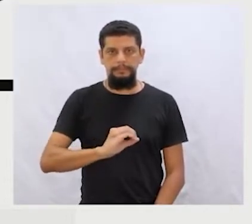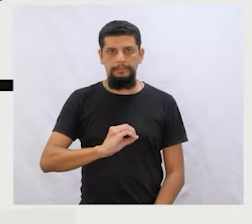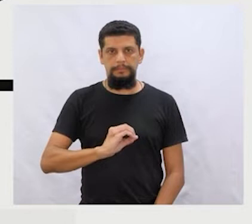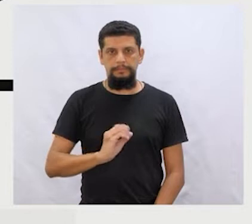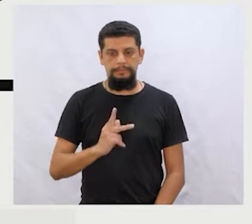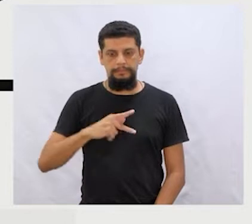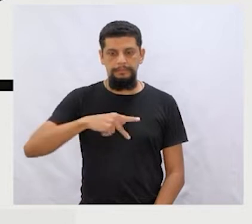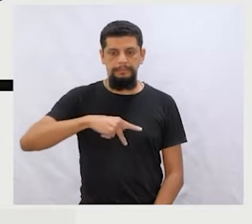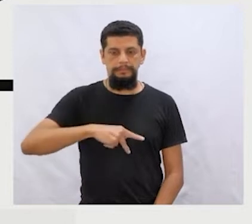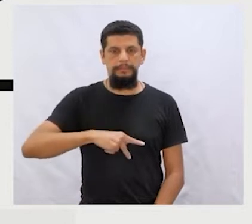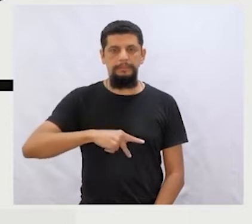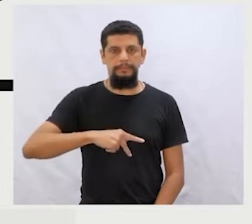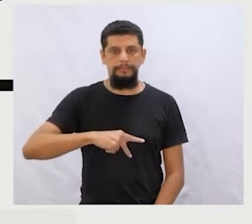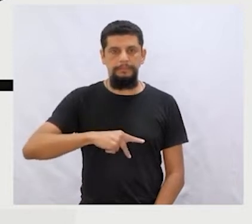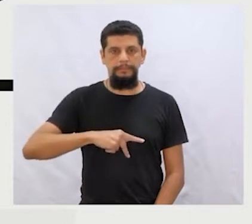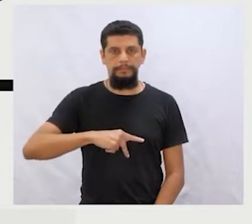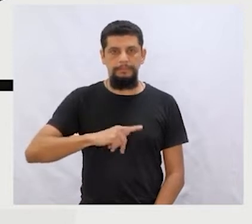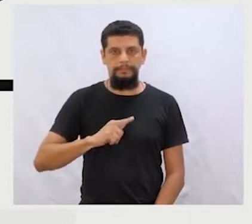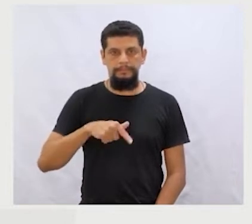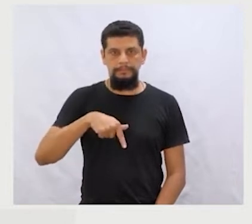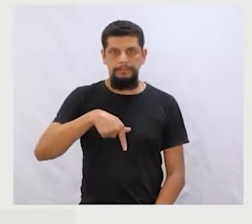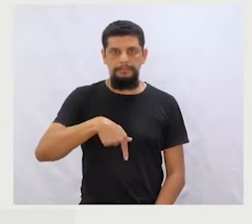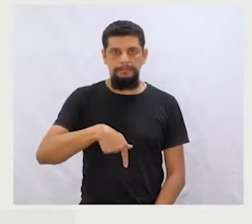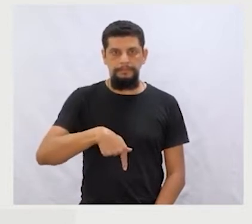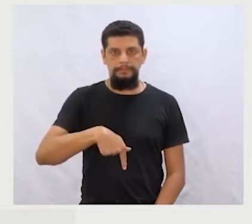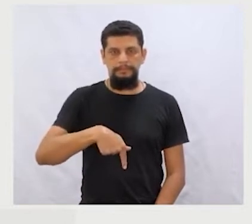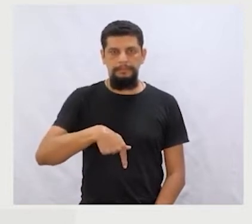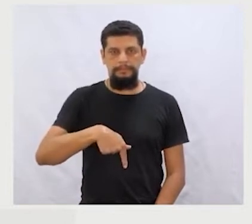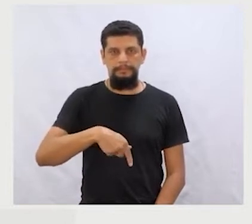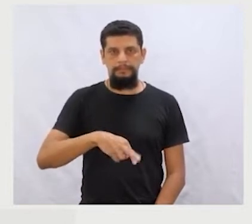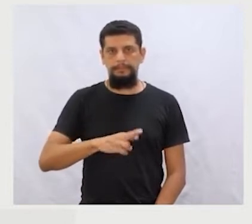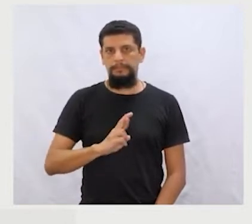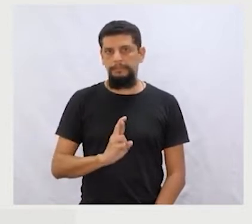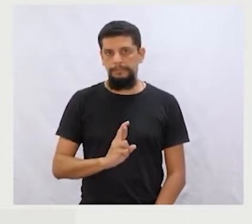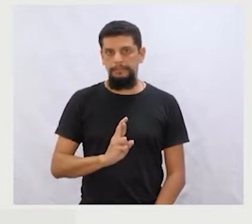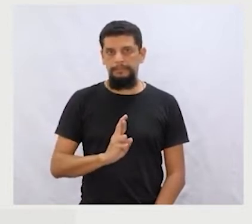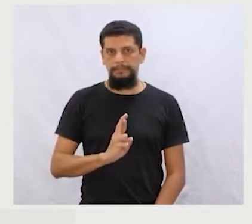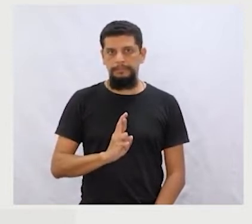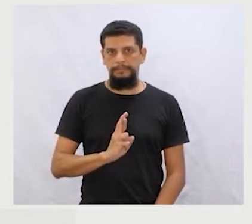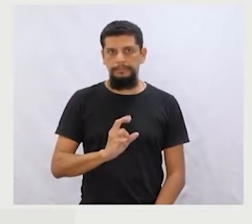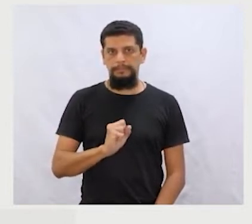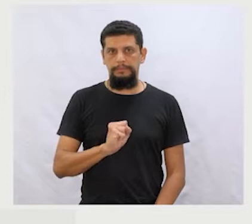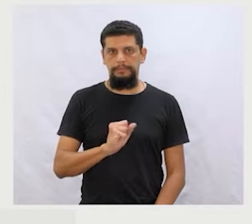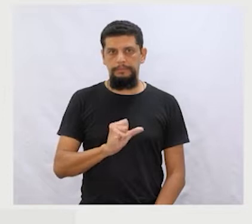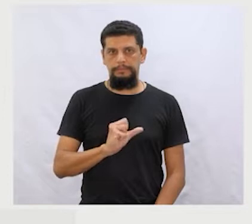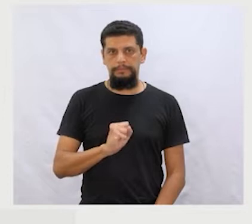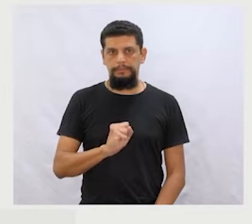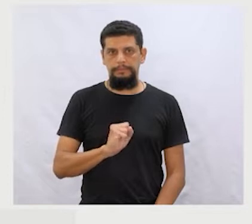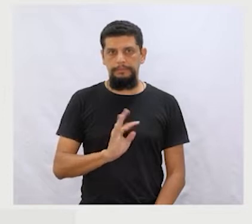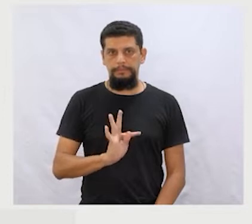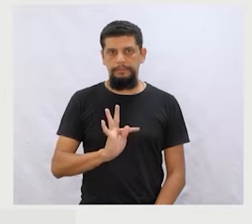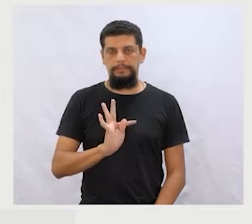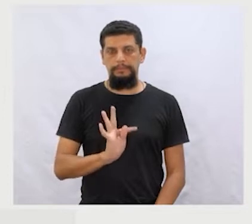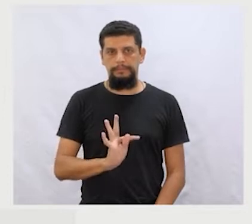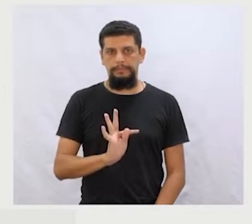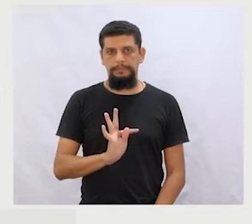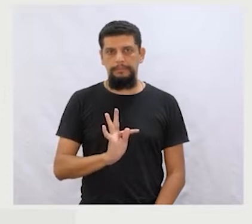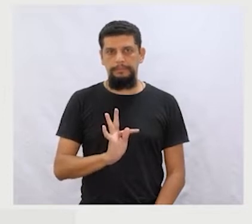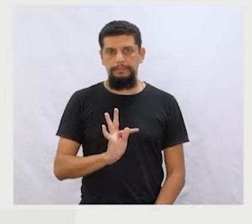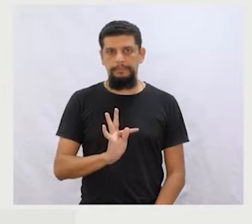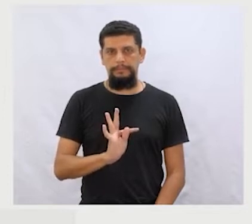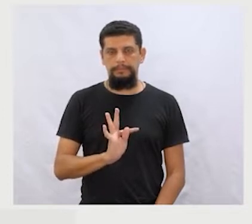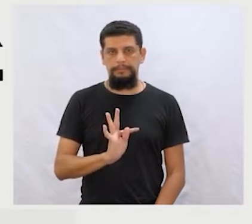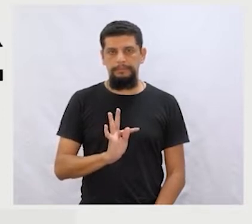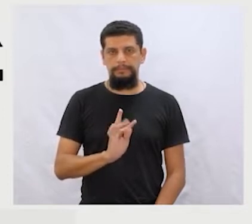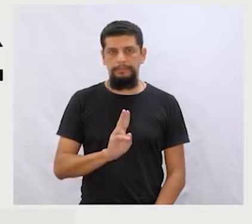N, O, P, Q, R, S,